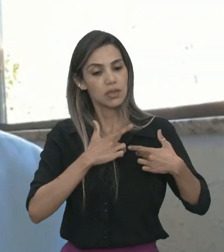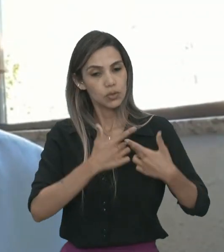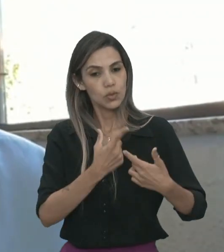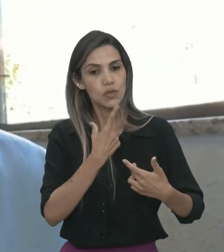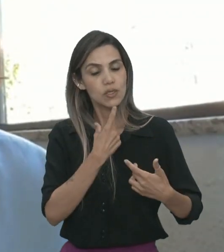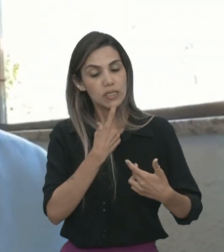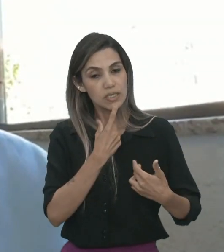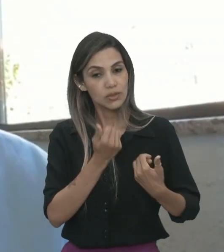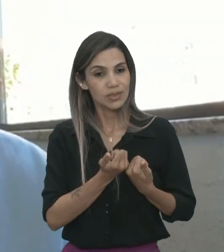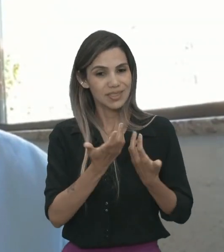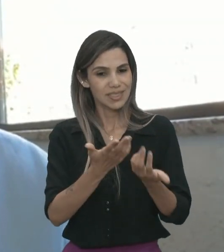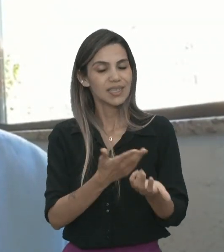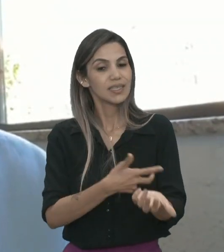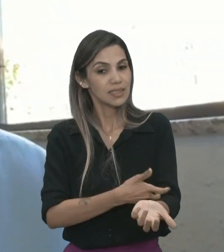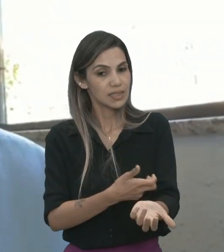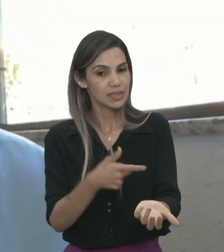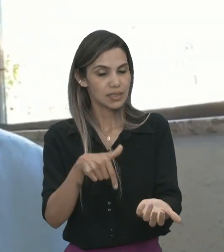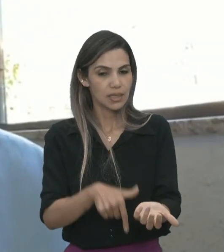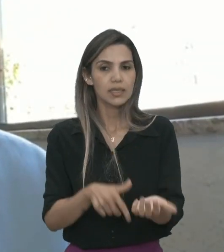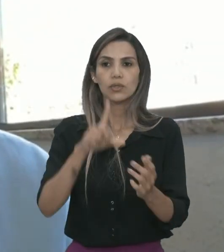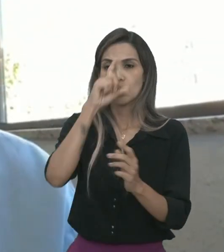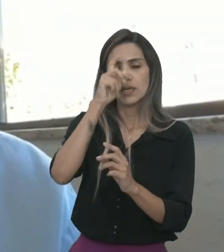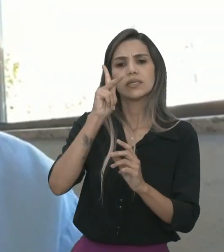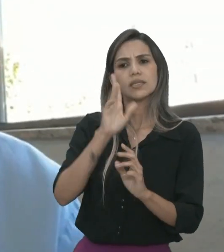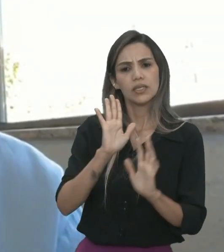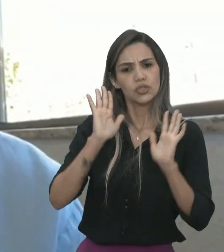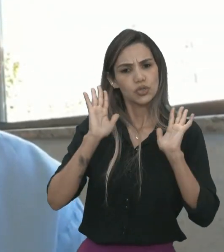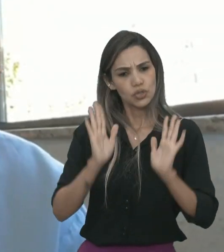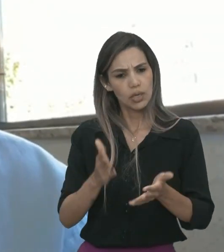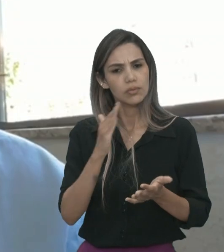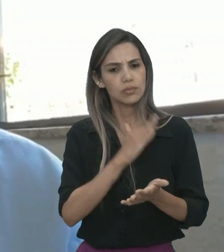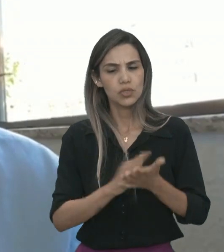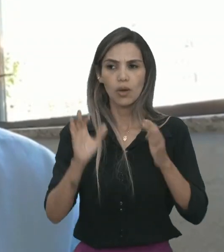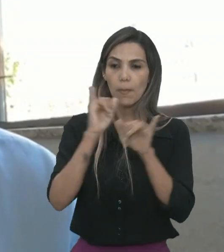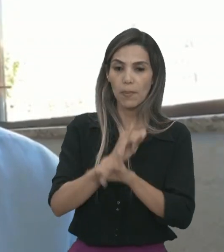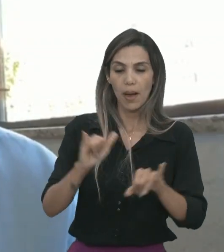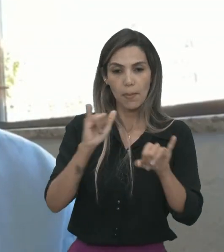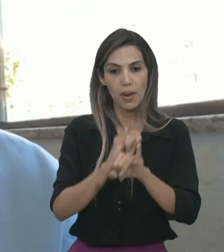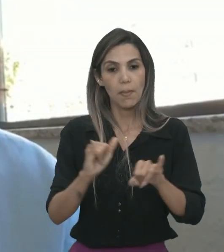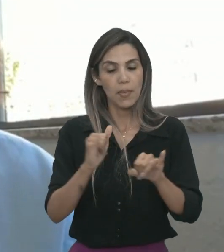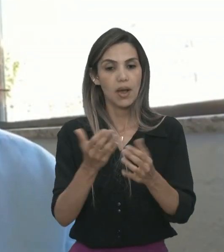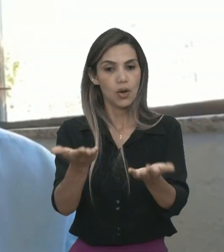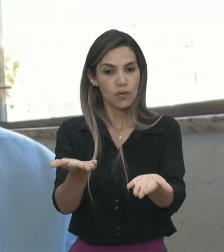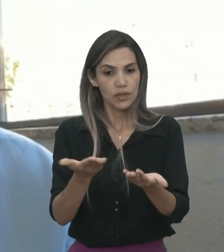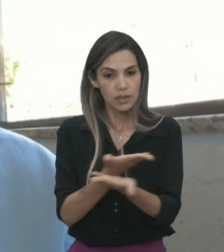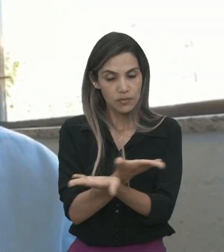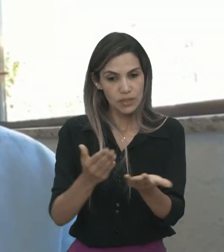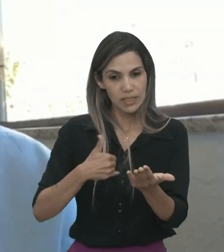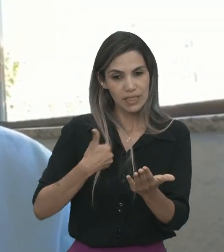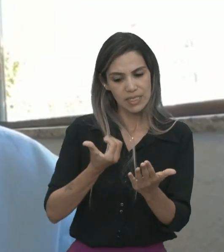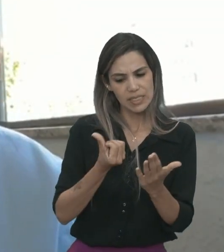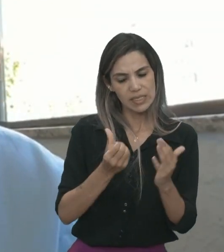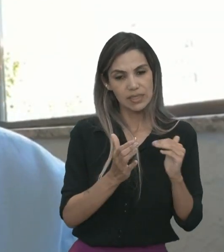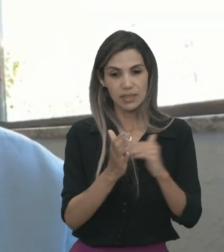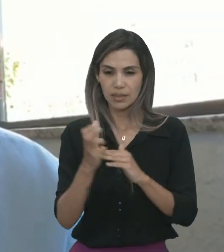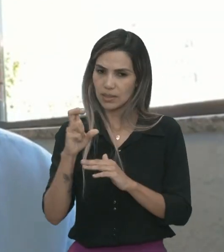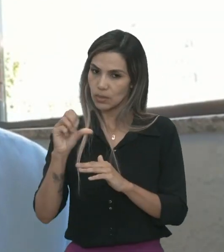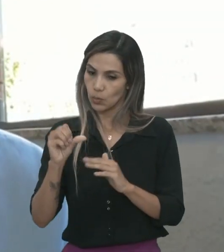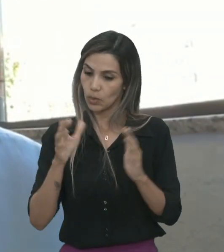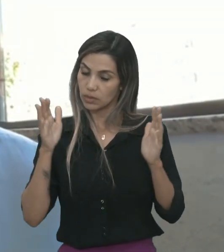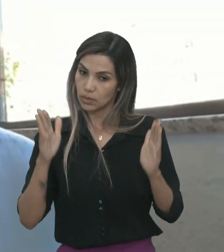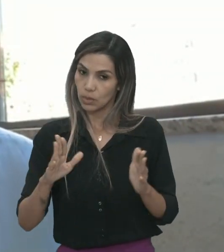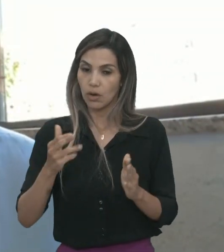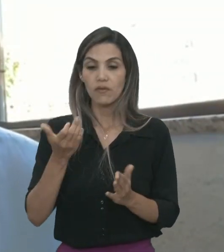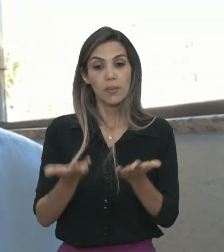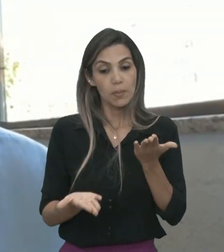Sangue do Hospital das Clínicas a gente já entrou nessa campanha. Então eu quero convidar você, que tem entre 16 e 59 anos, pesa mais